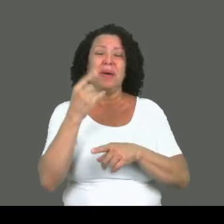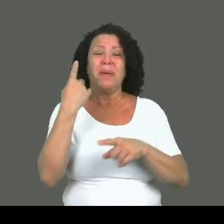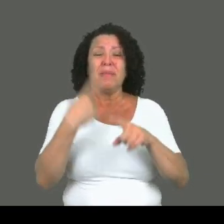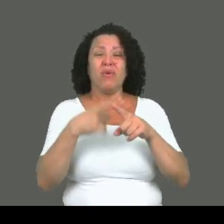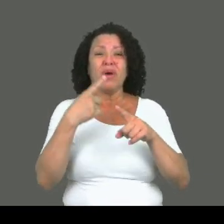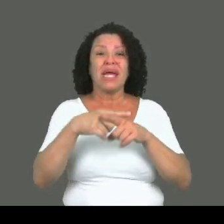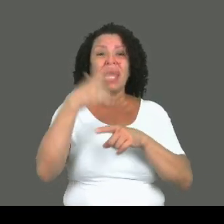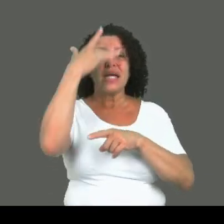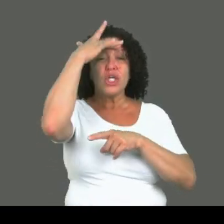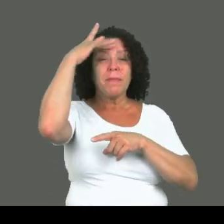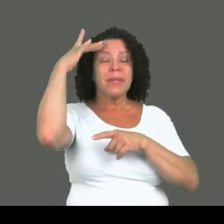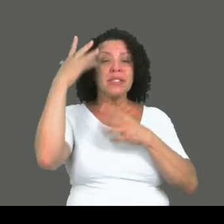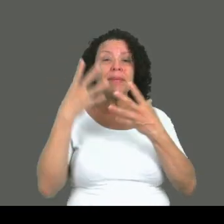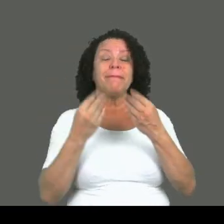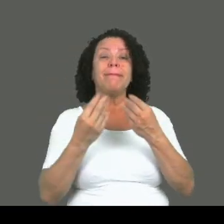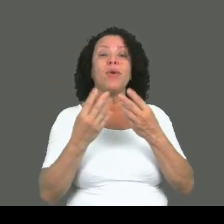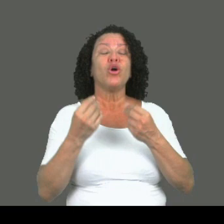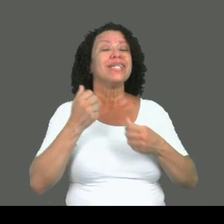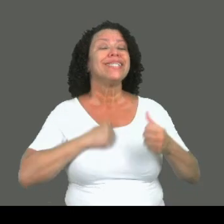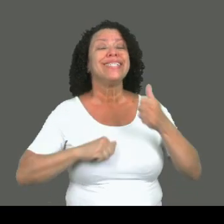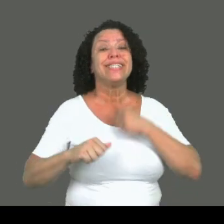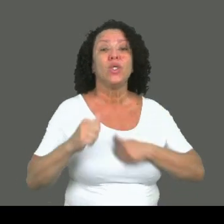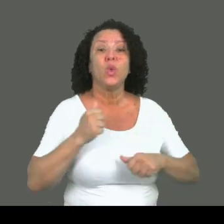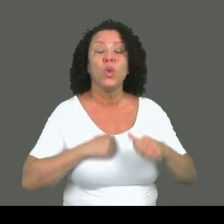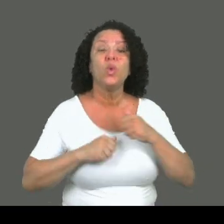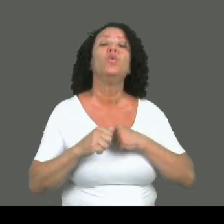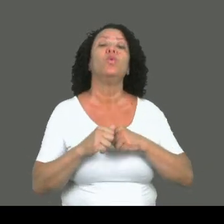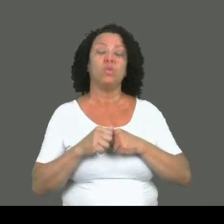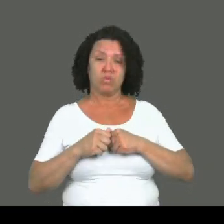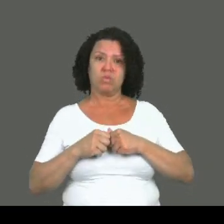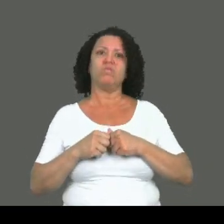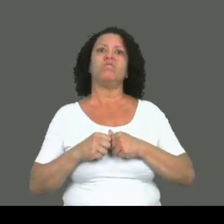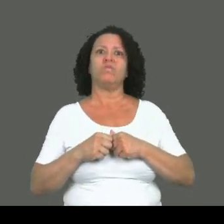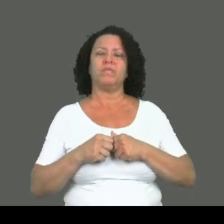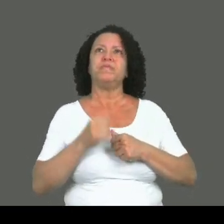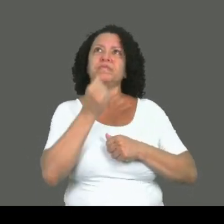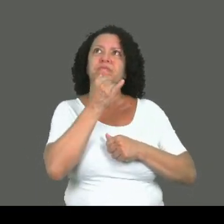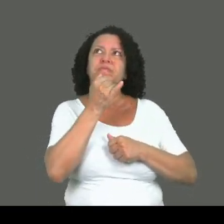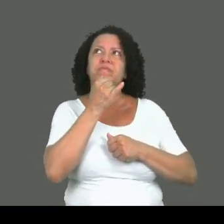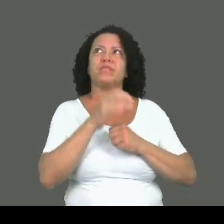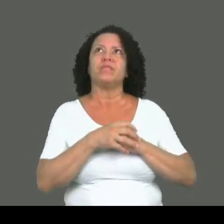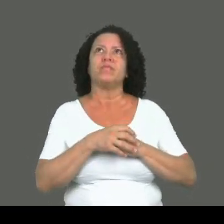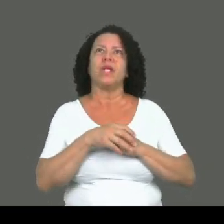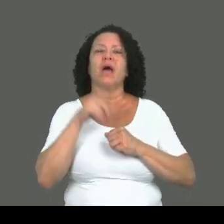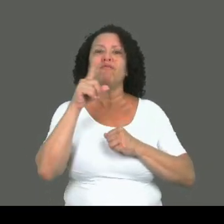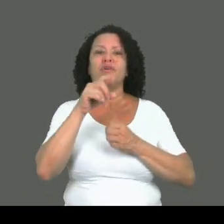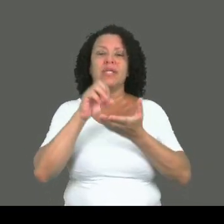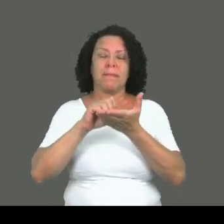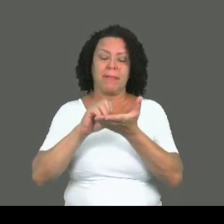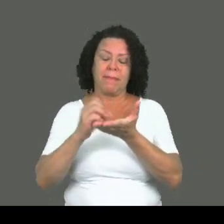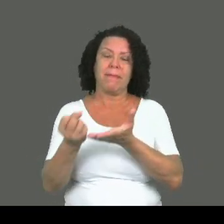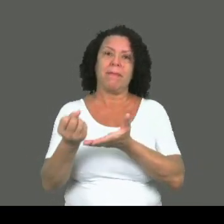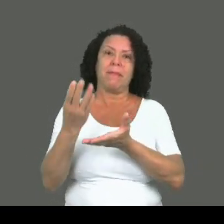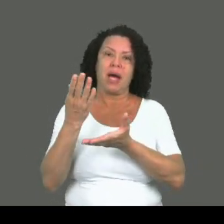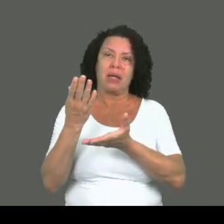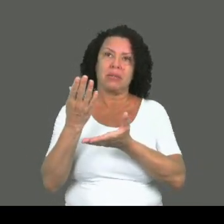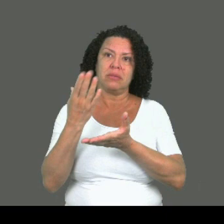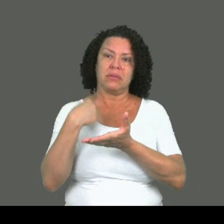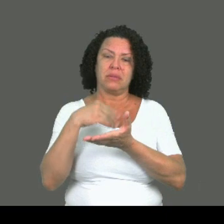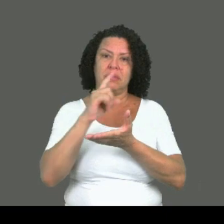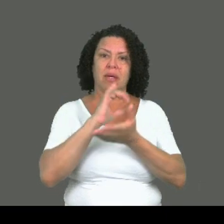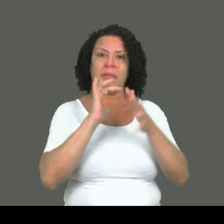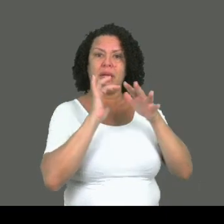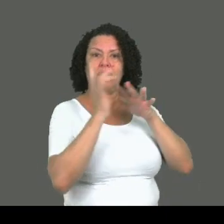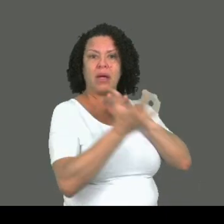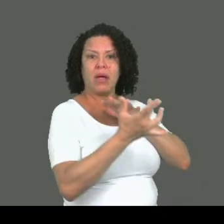ficam muito ansiosas. Por exemplo, você manda uma mensagem pelas redes